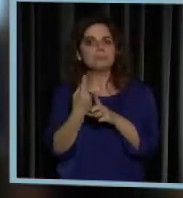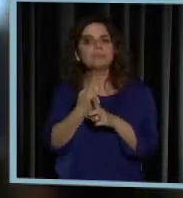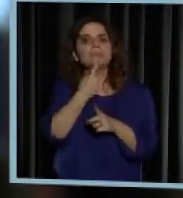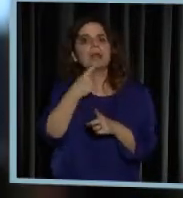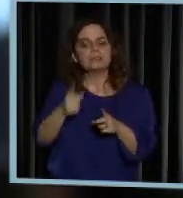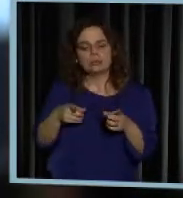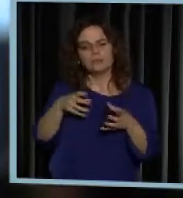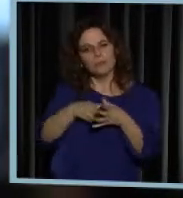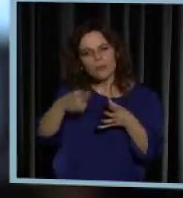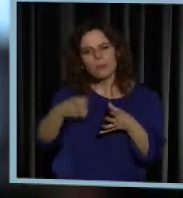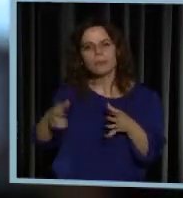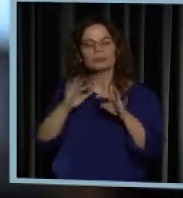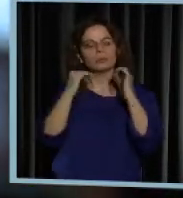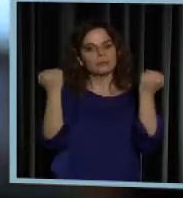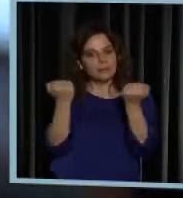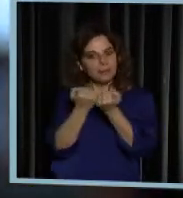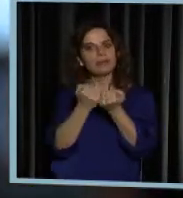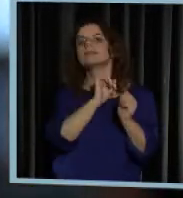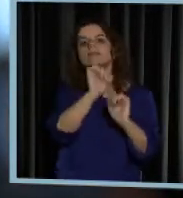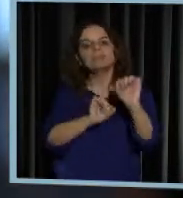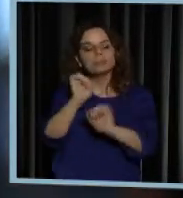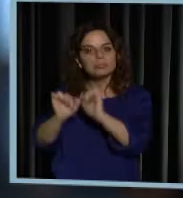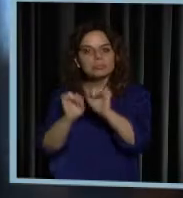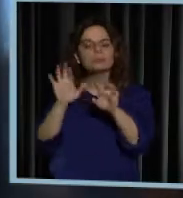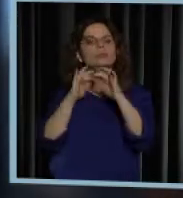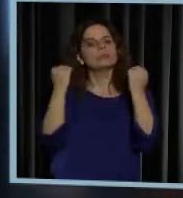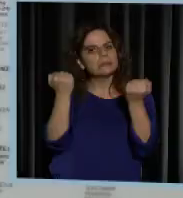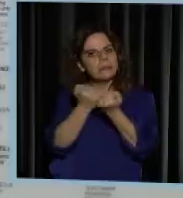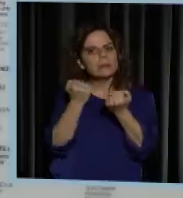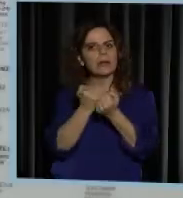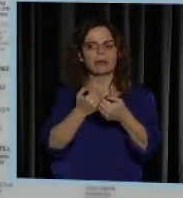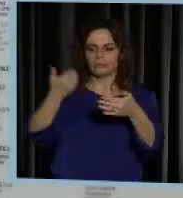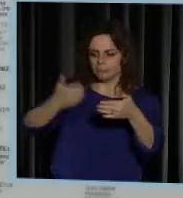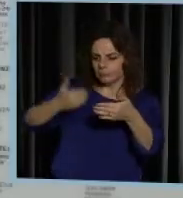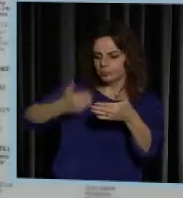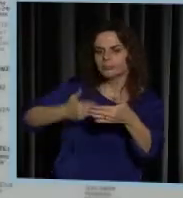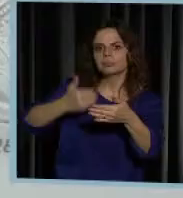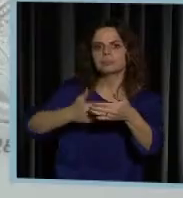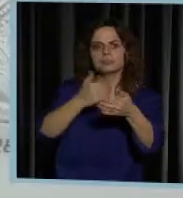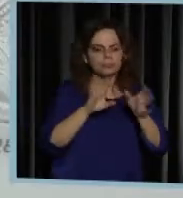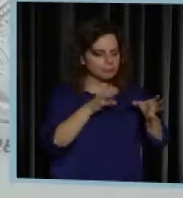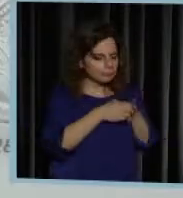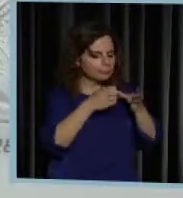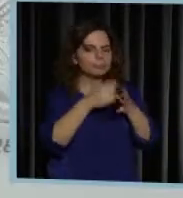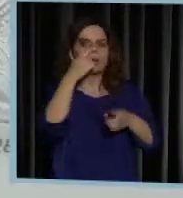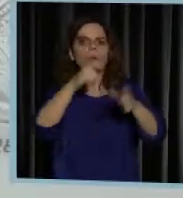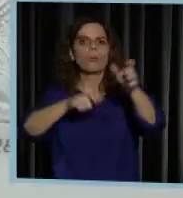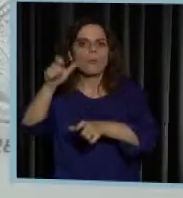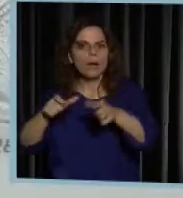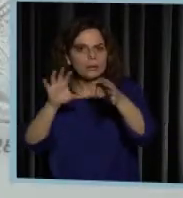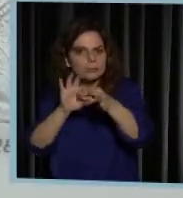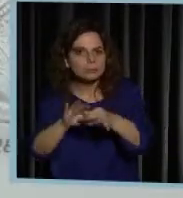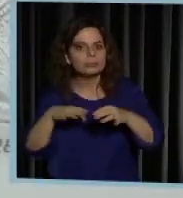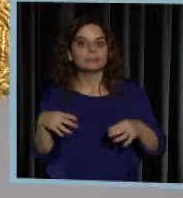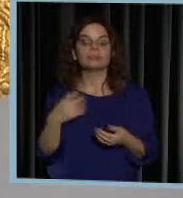a complexidade das sociedades ao longo das várias civilizações humanas. A relação do homem.